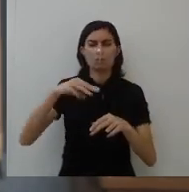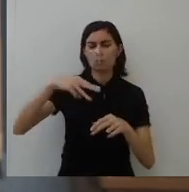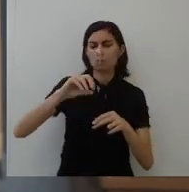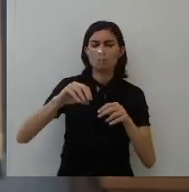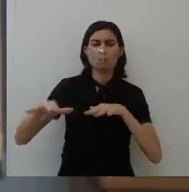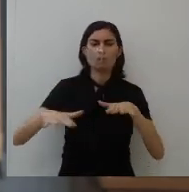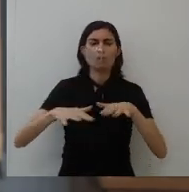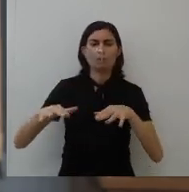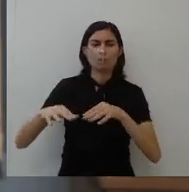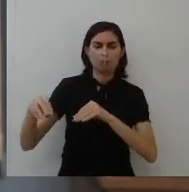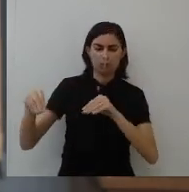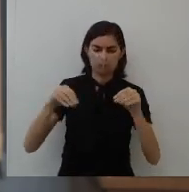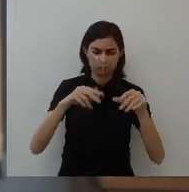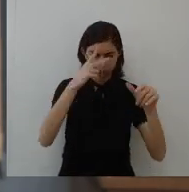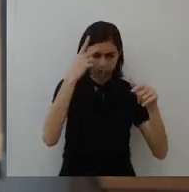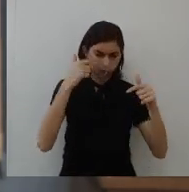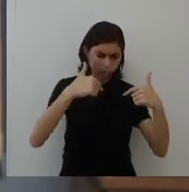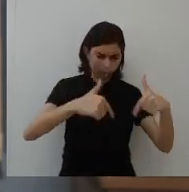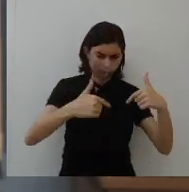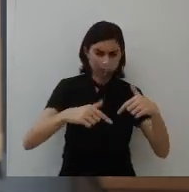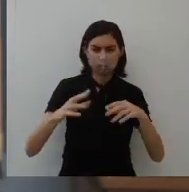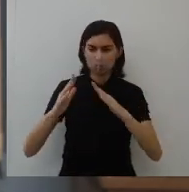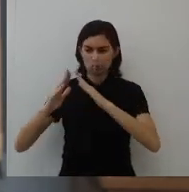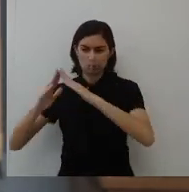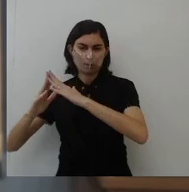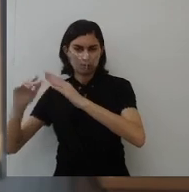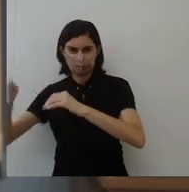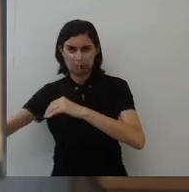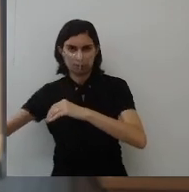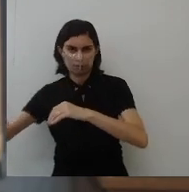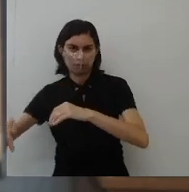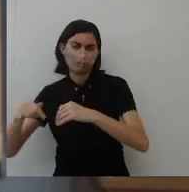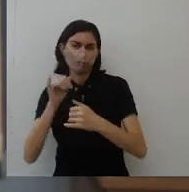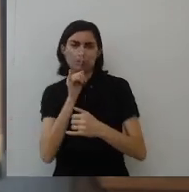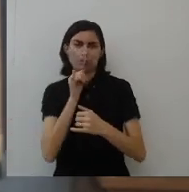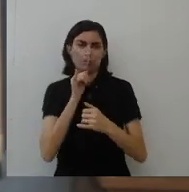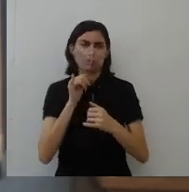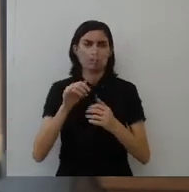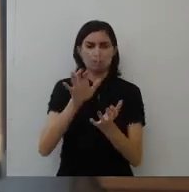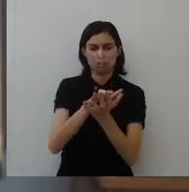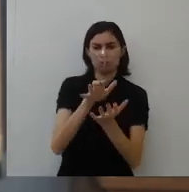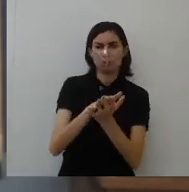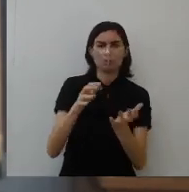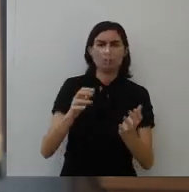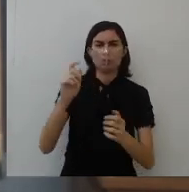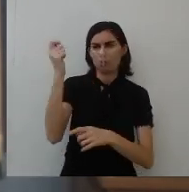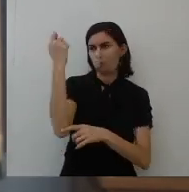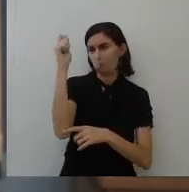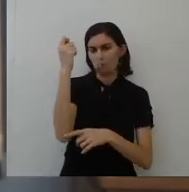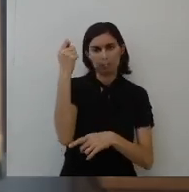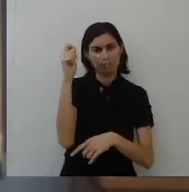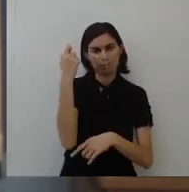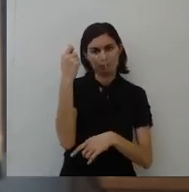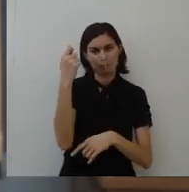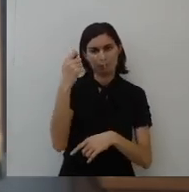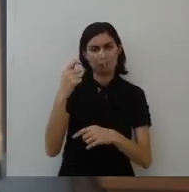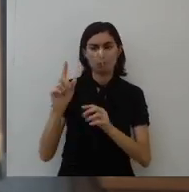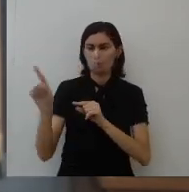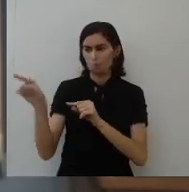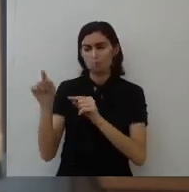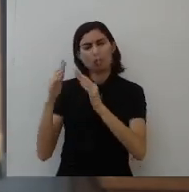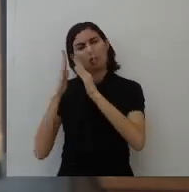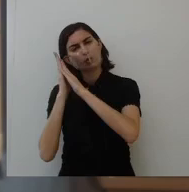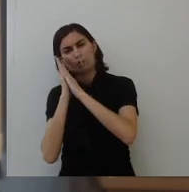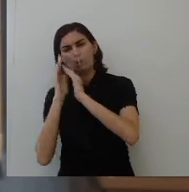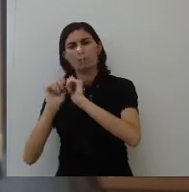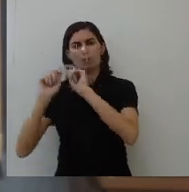movimentos pendulares. A pessoa vive numa cidade, por exemplo, aqui em Pernambuco, sei lá, Abreu e Lima, ela vai para lá,